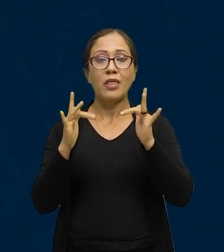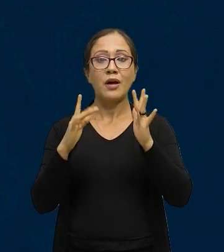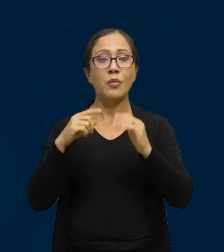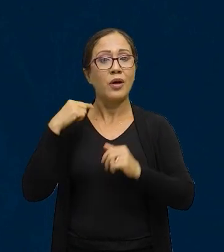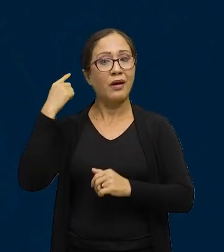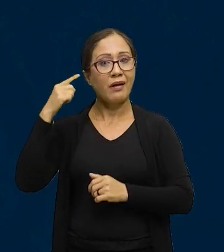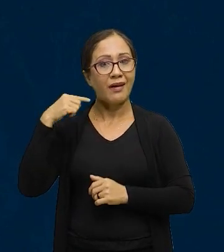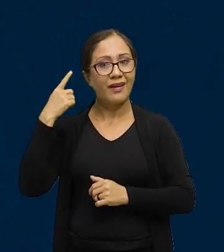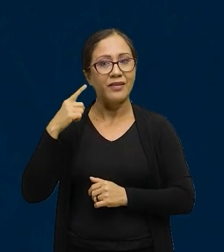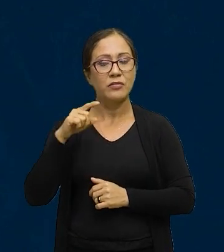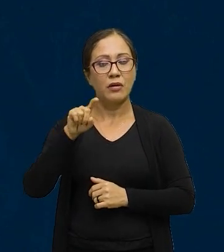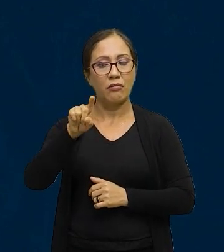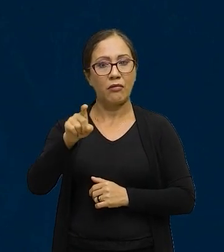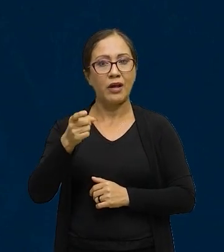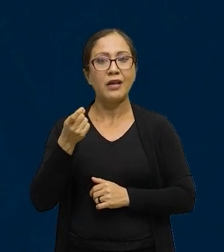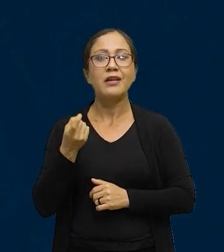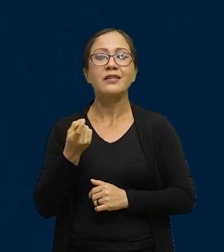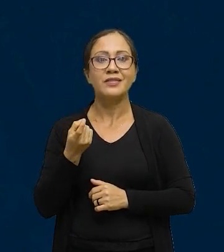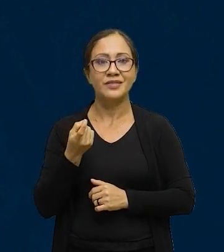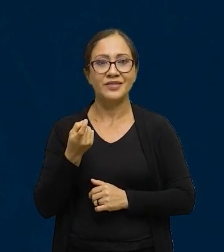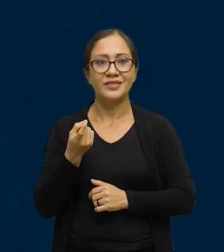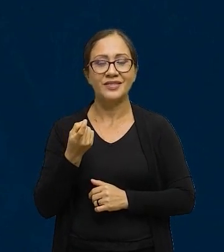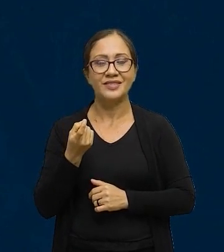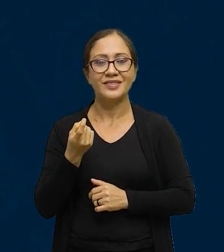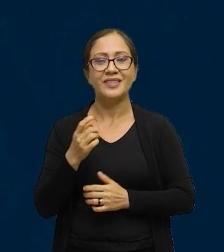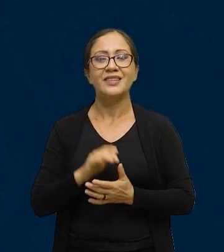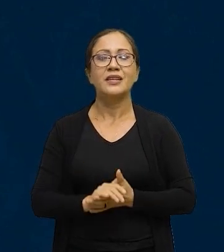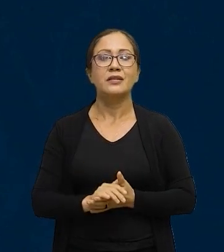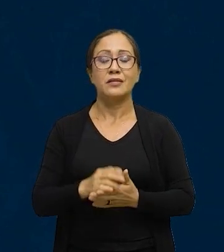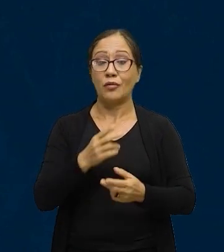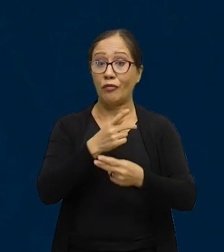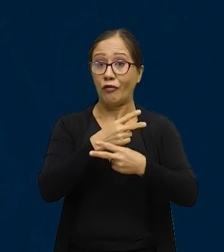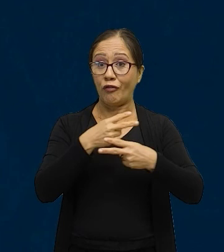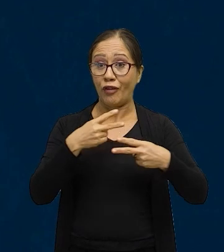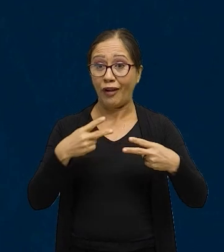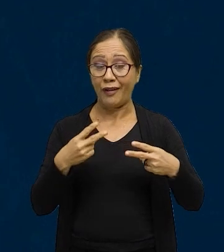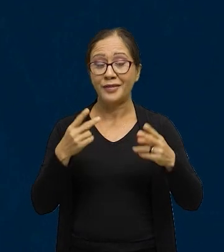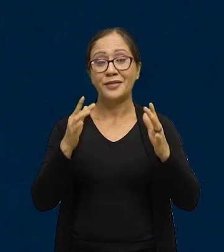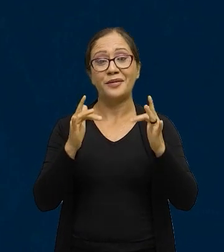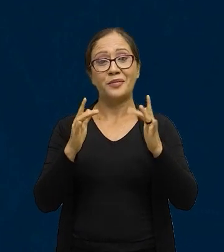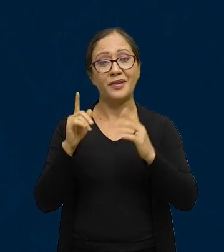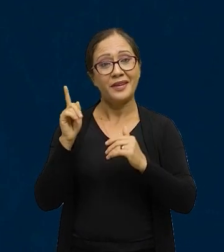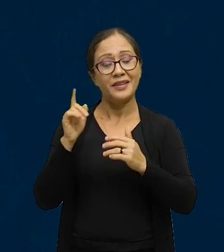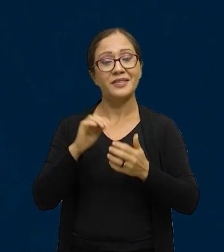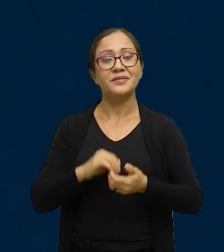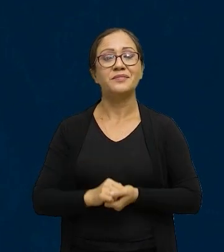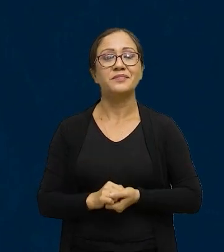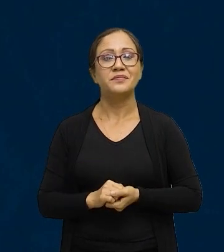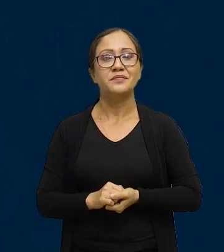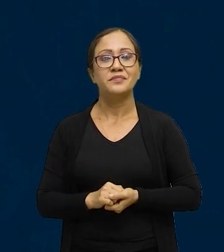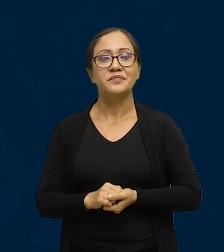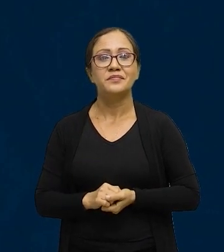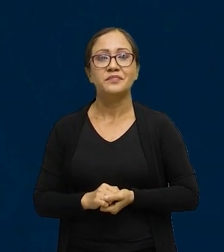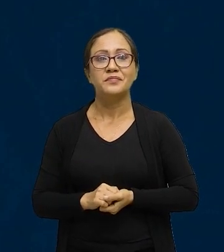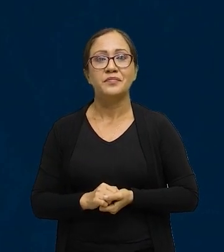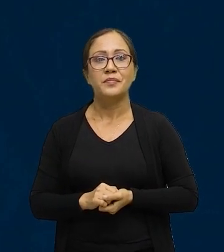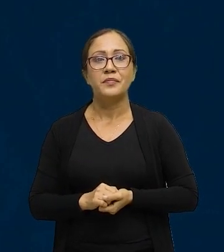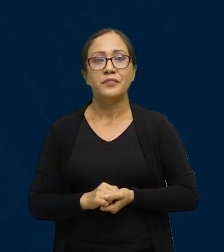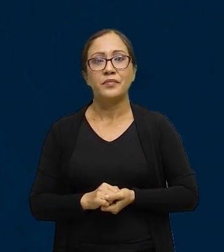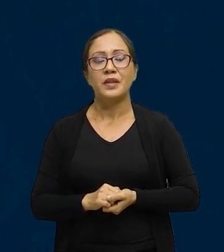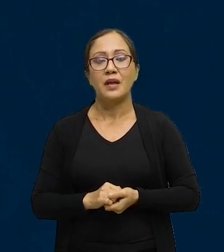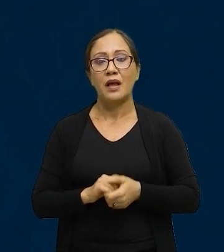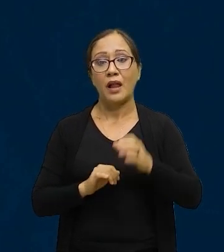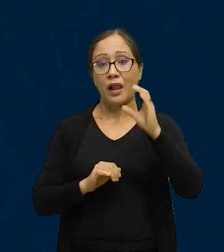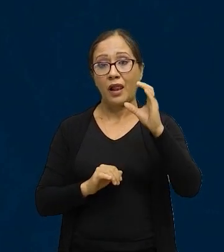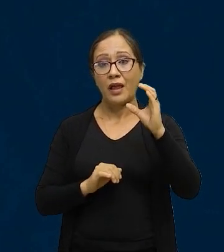único. Ex-namorado, são vários. Então eu vou cortar aqui a palavra. São vários.